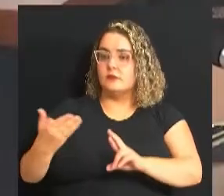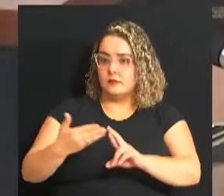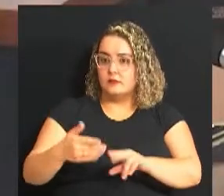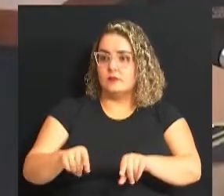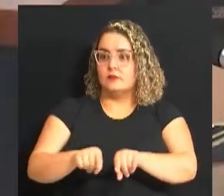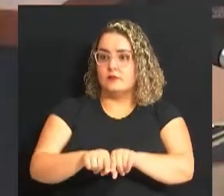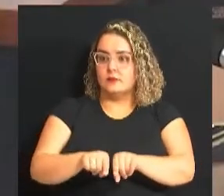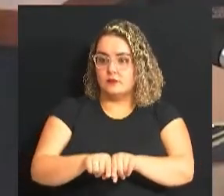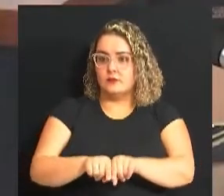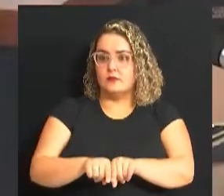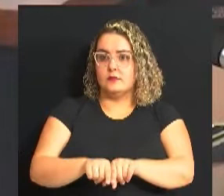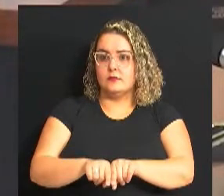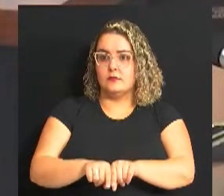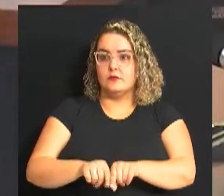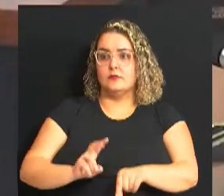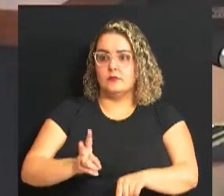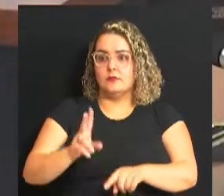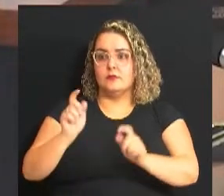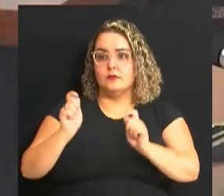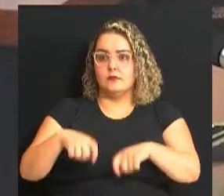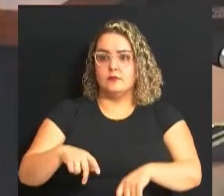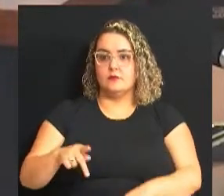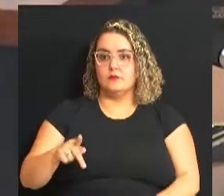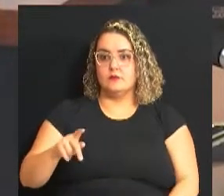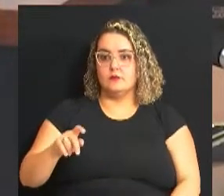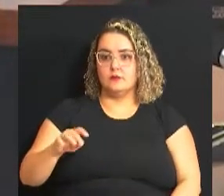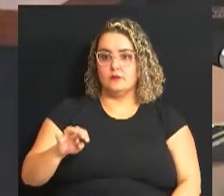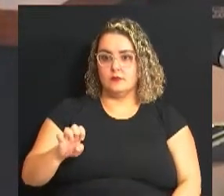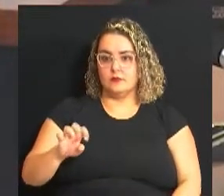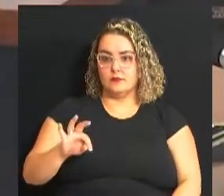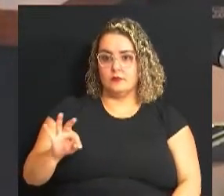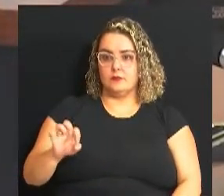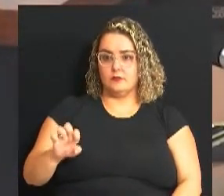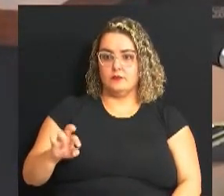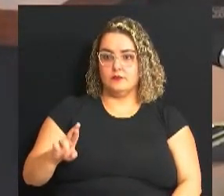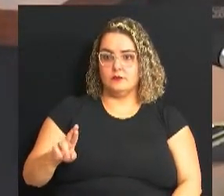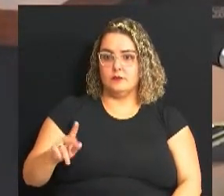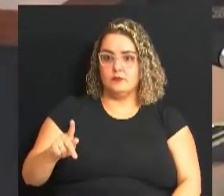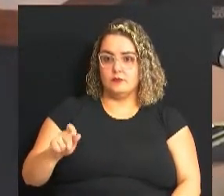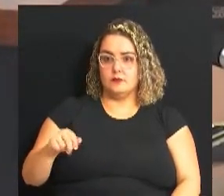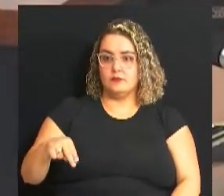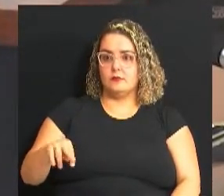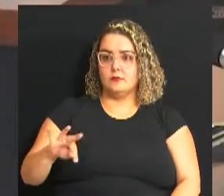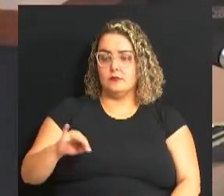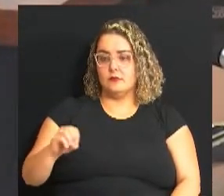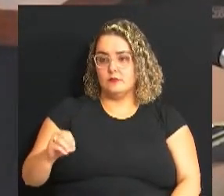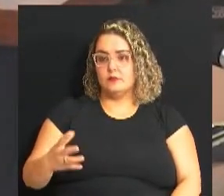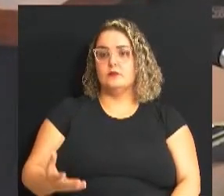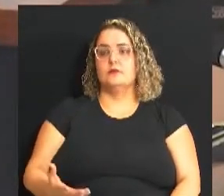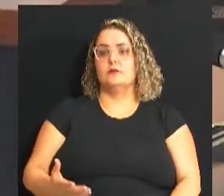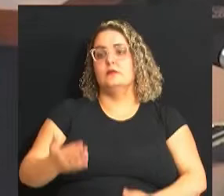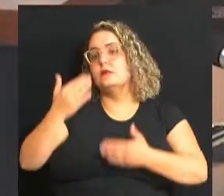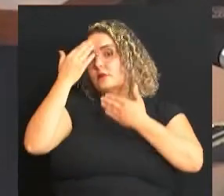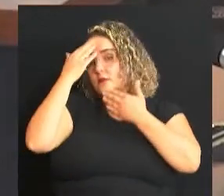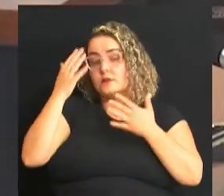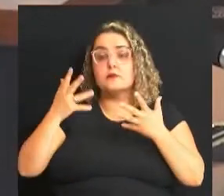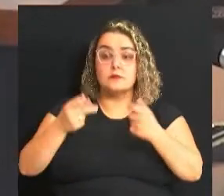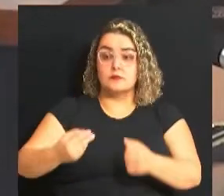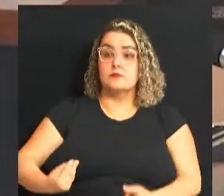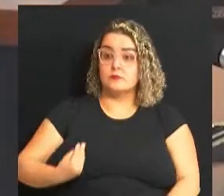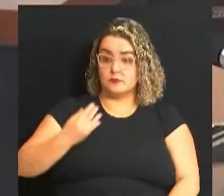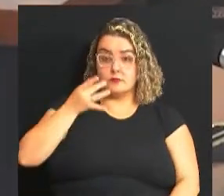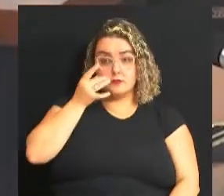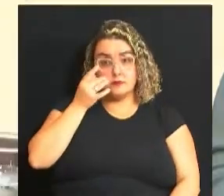o sempre competente Peter Panuto, secretário de Justiça. Então, agradecemos a todos pela presença, a você que